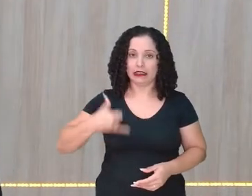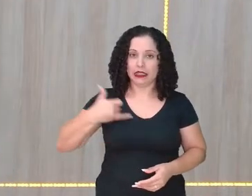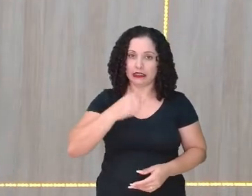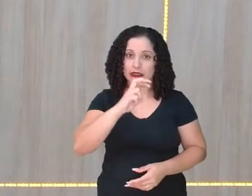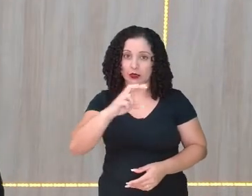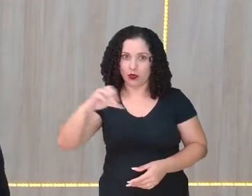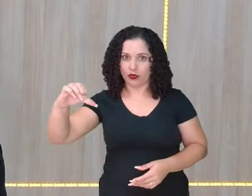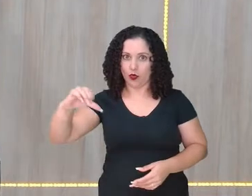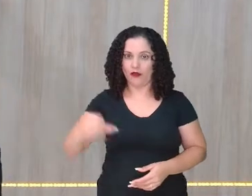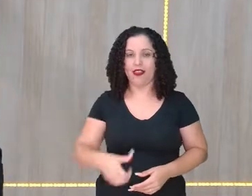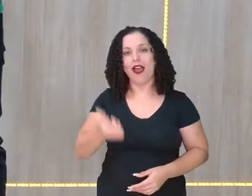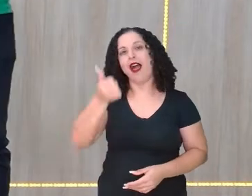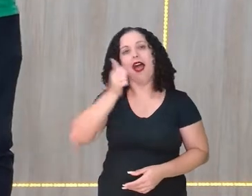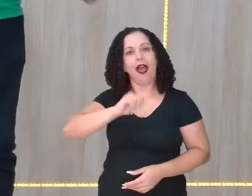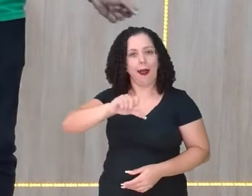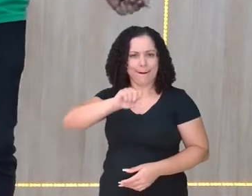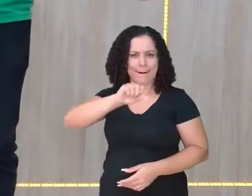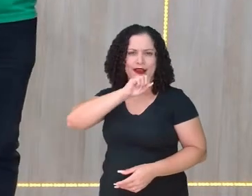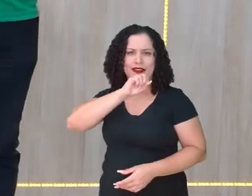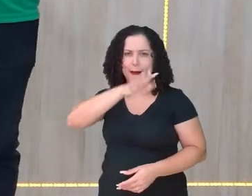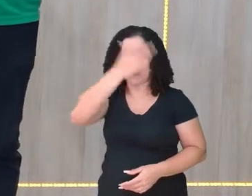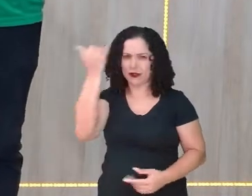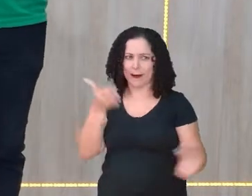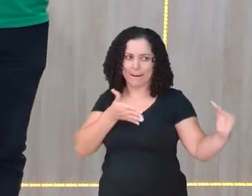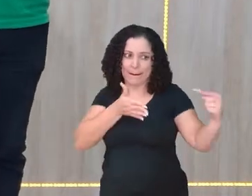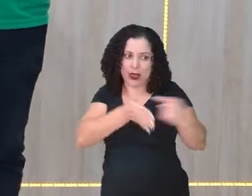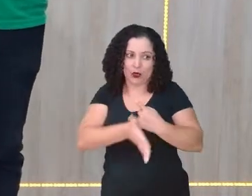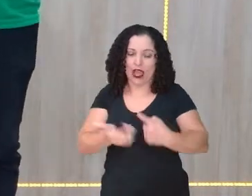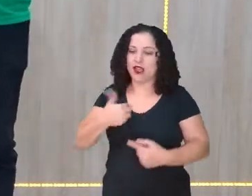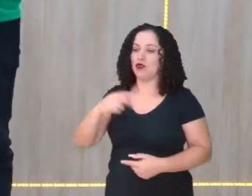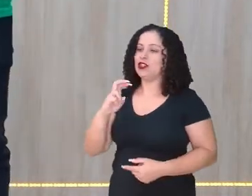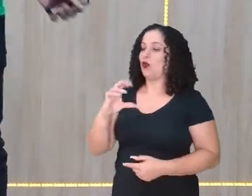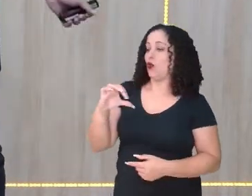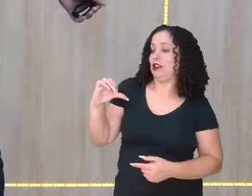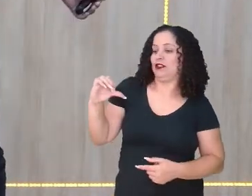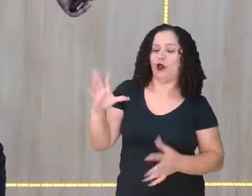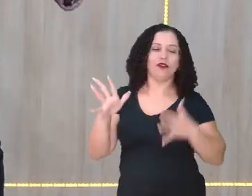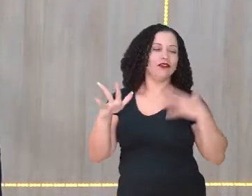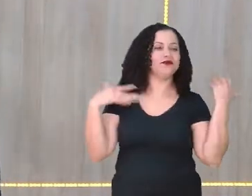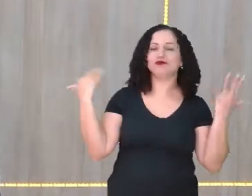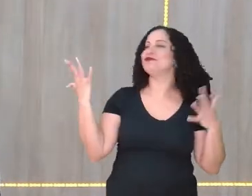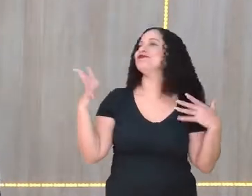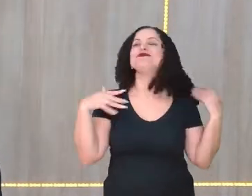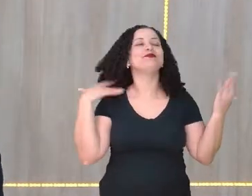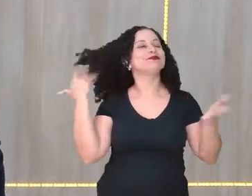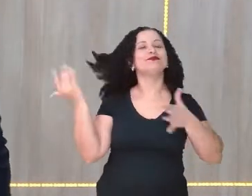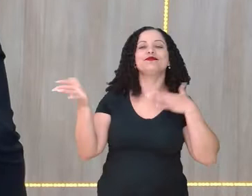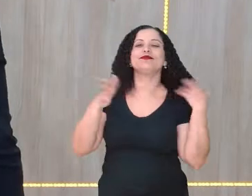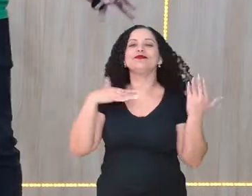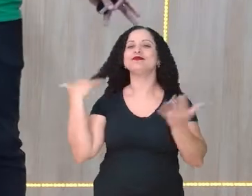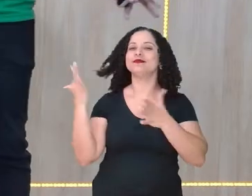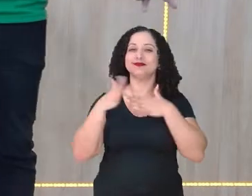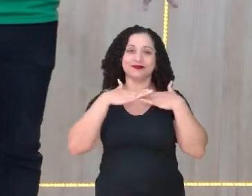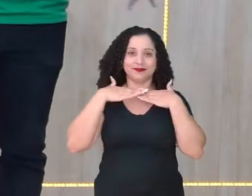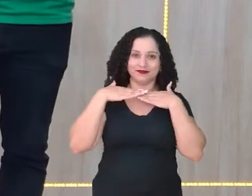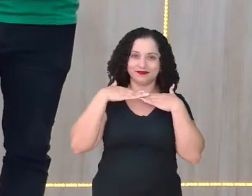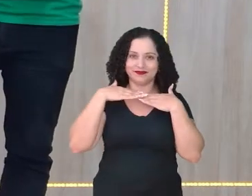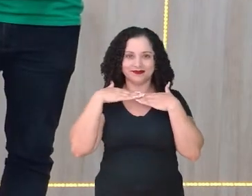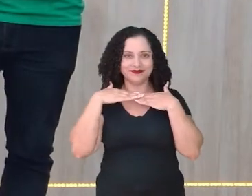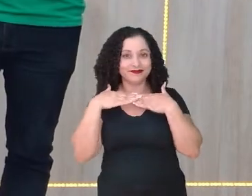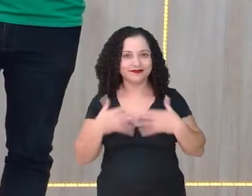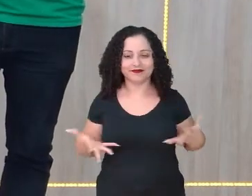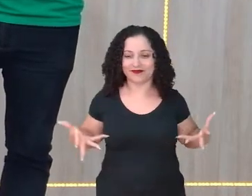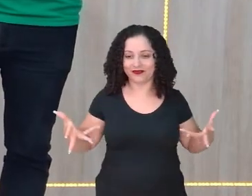mãe a idade dela, ela balança os cabelos assim, ó. Eu tenho 59, ó. Tô aqui nos trinques. Tô